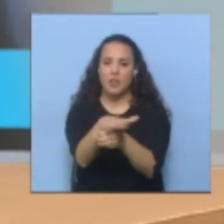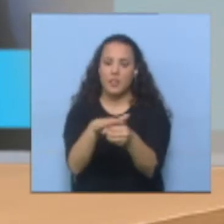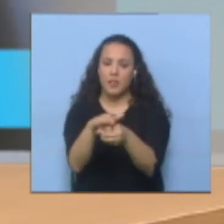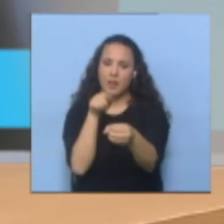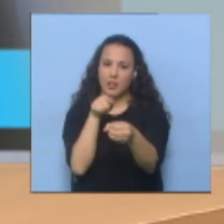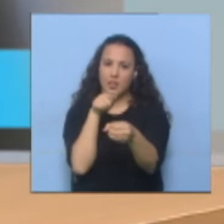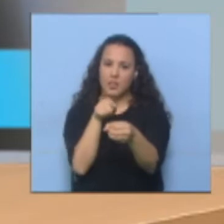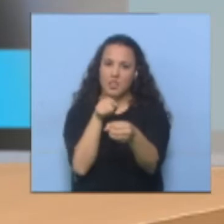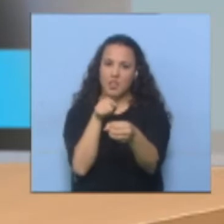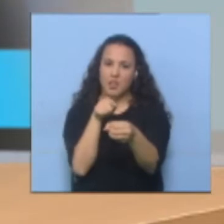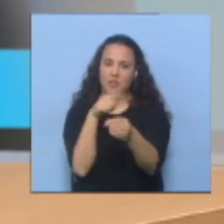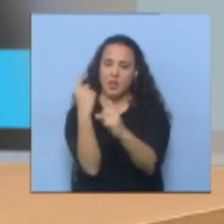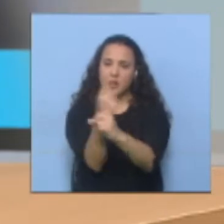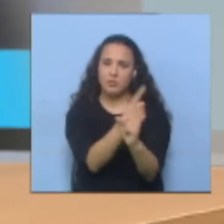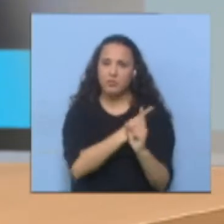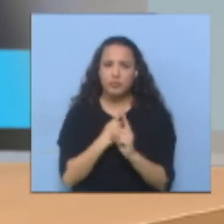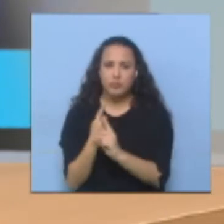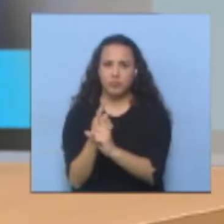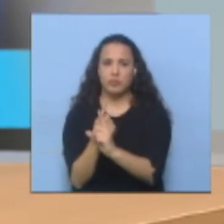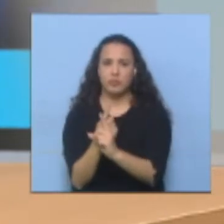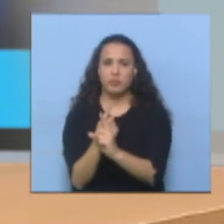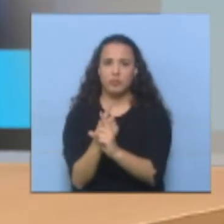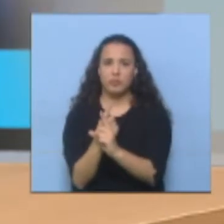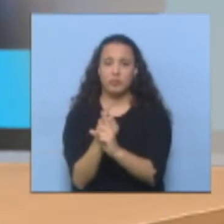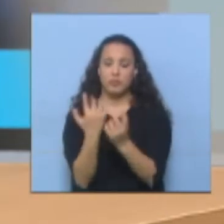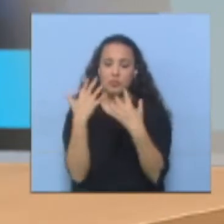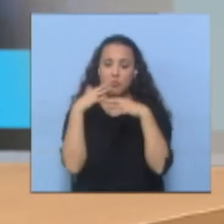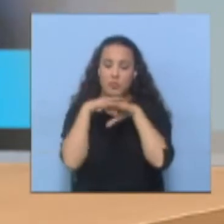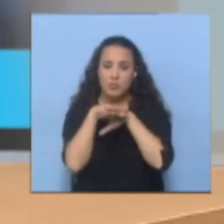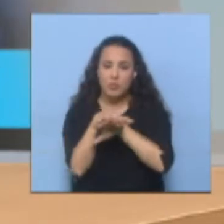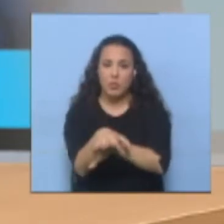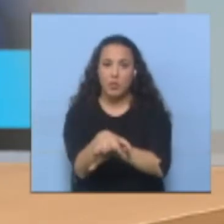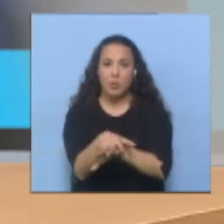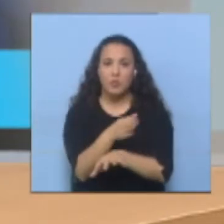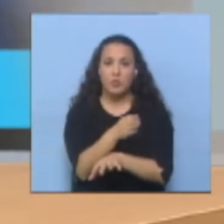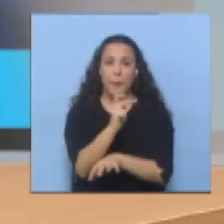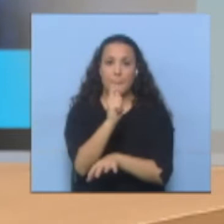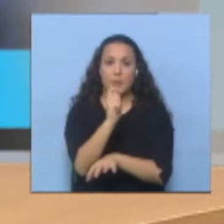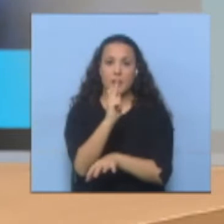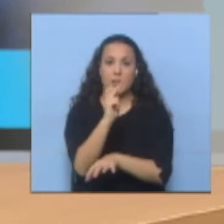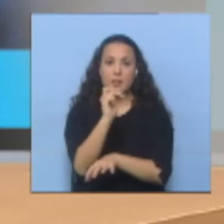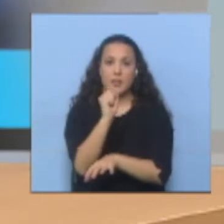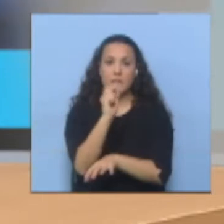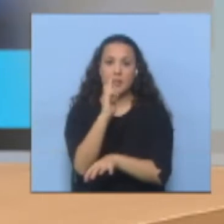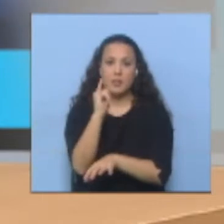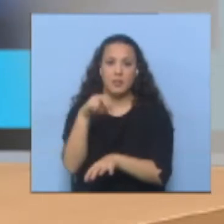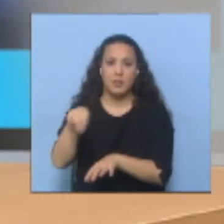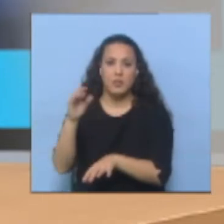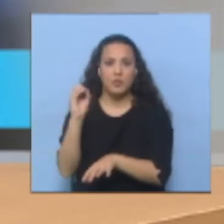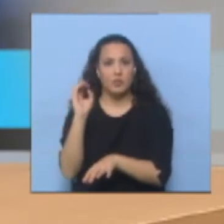mais vasta, que engloba os peregrinos com motivação de fé, com motivação de vivência